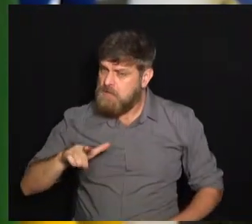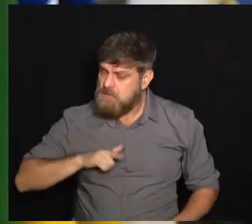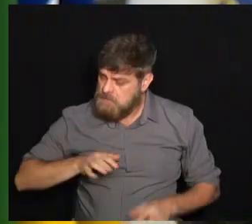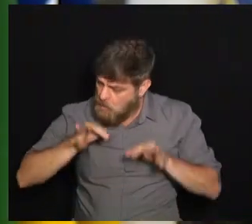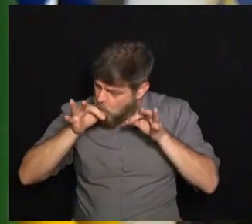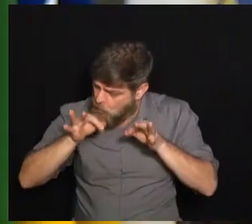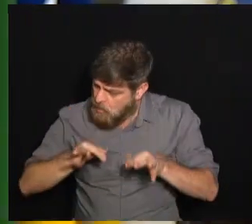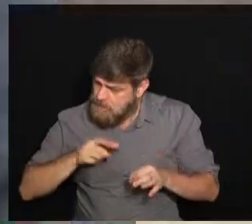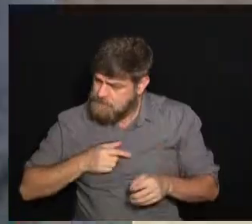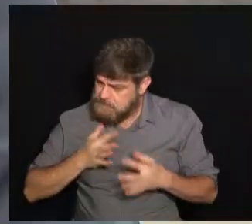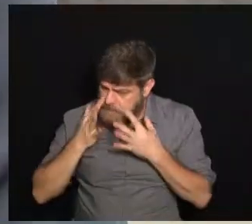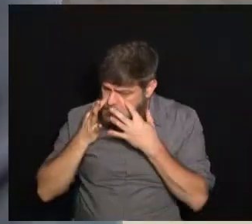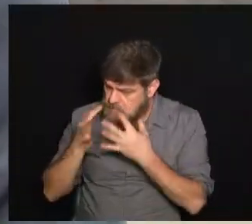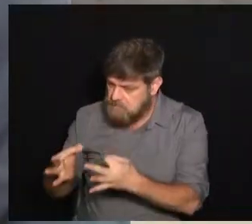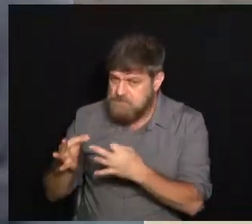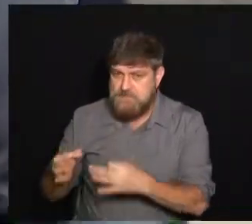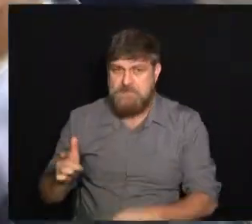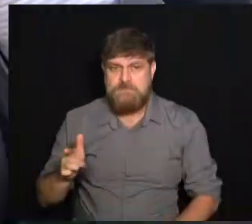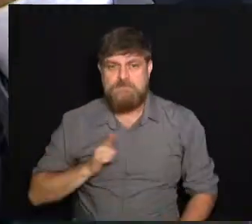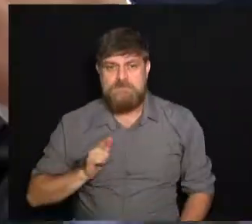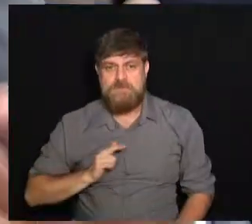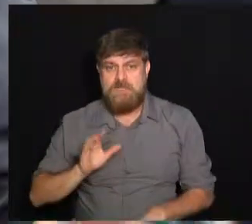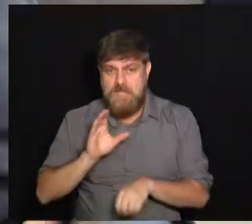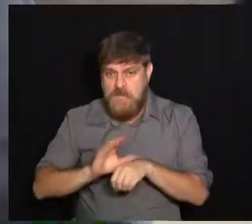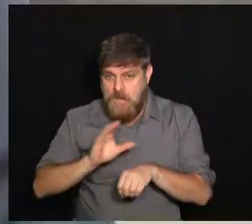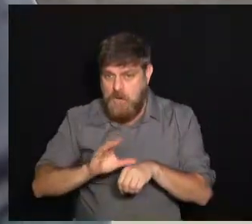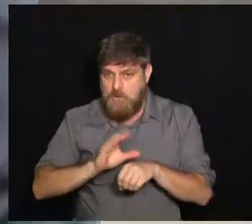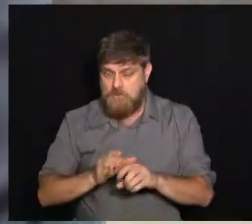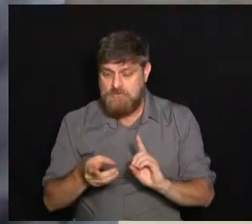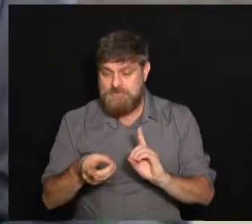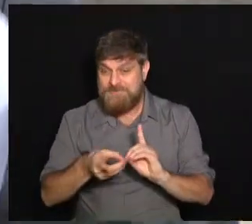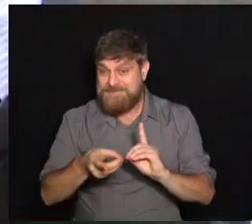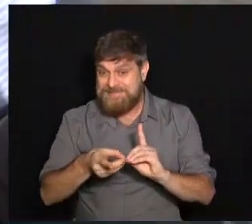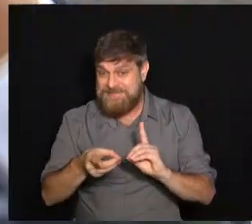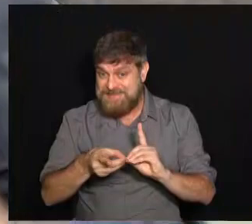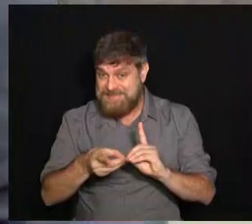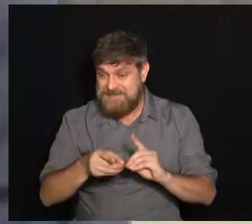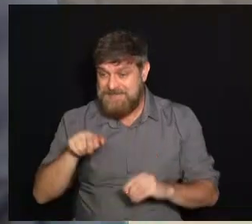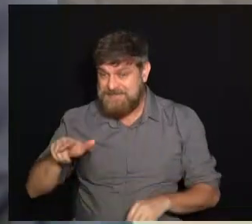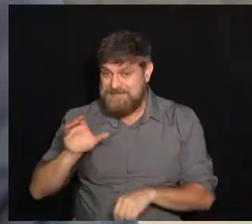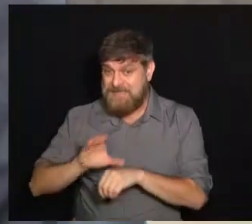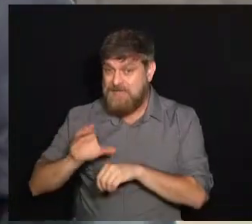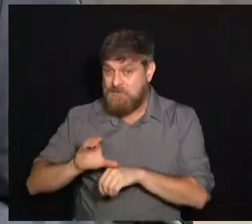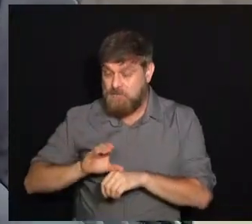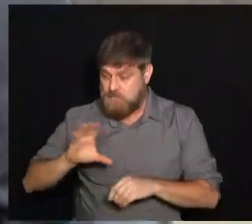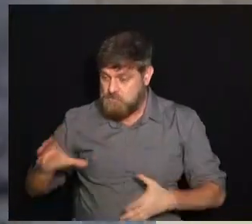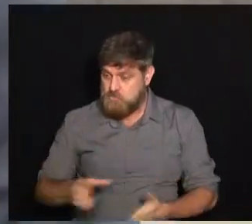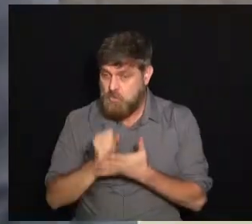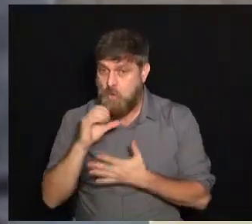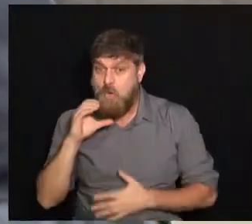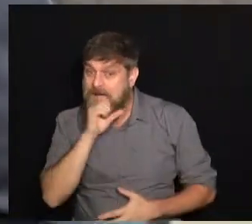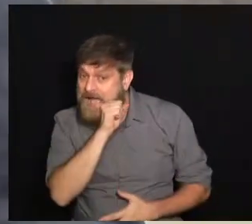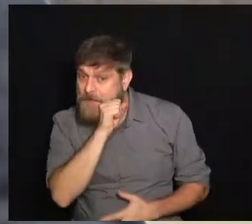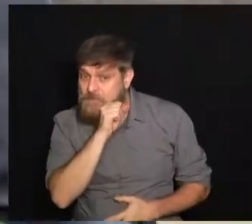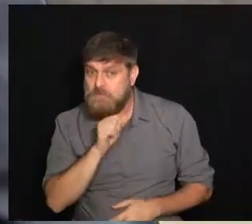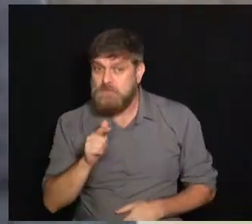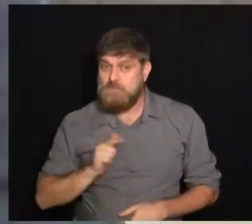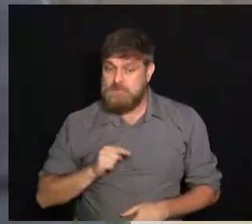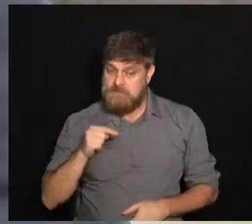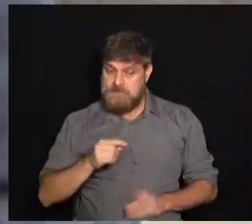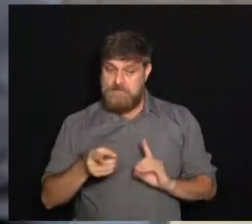sendo observada. Curso do DETRAN, defensiva, primeiro socorro, se